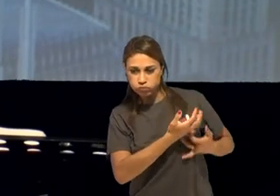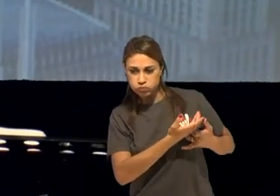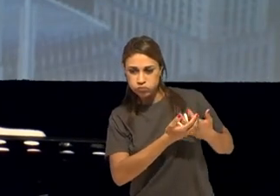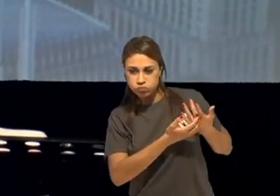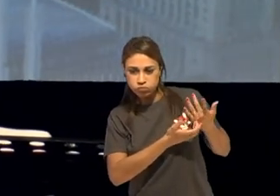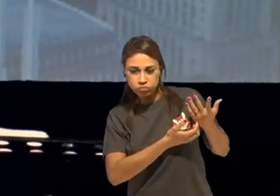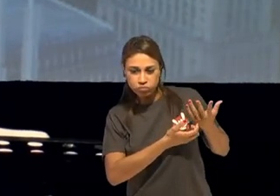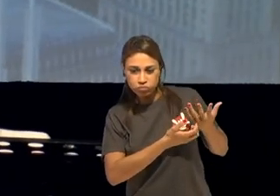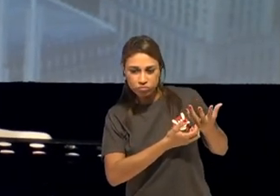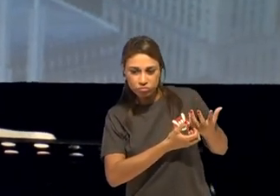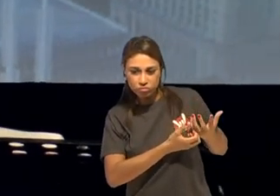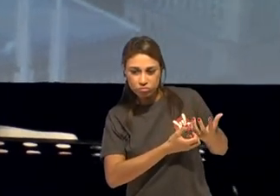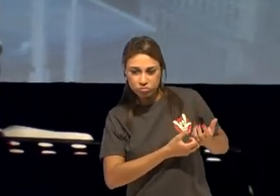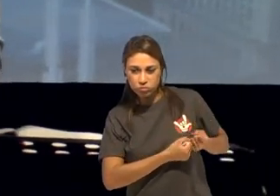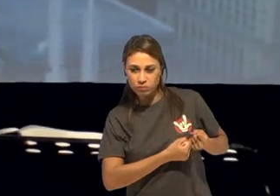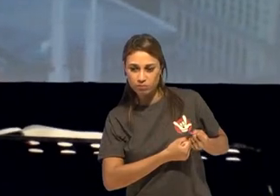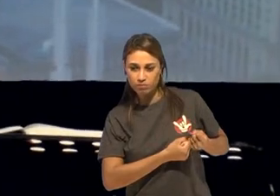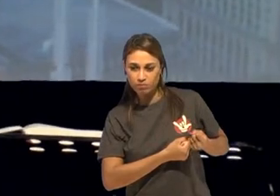porque